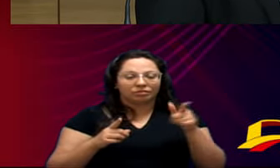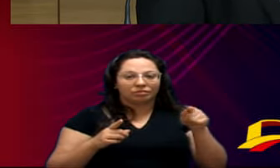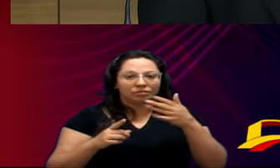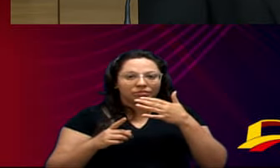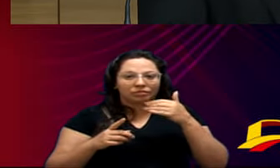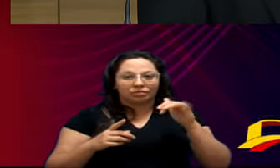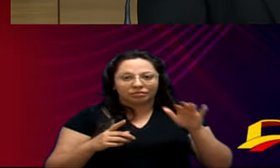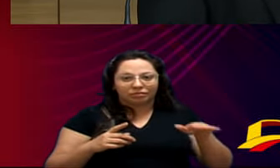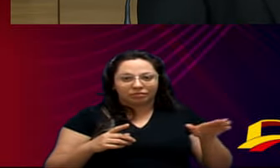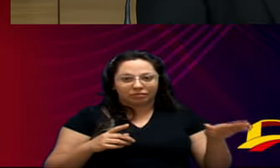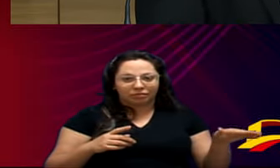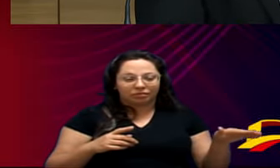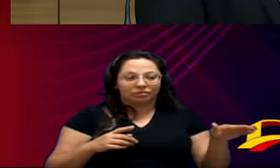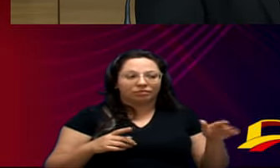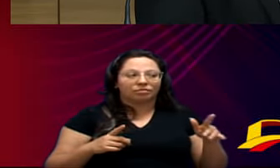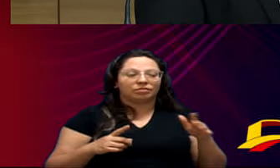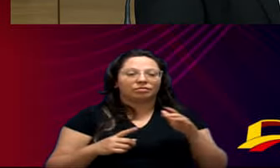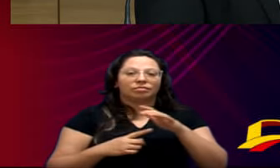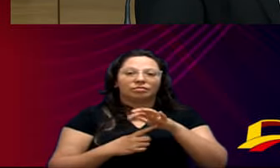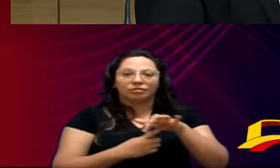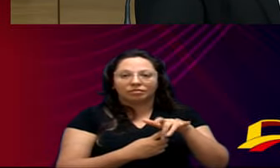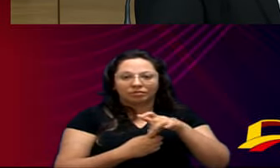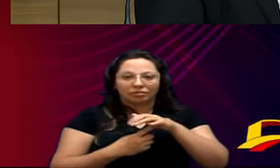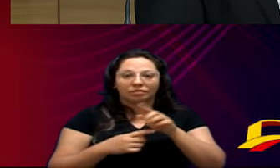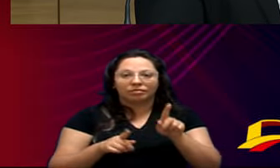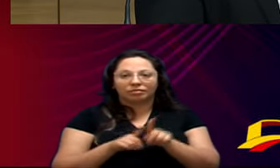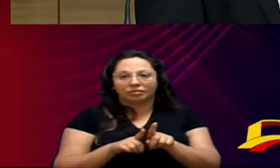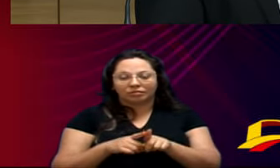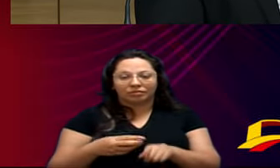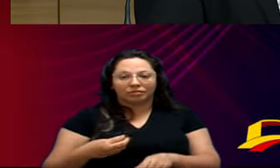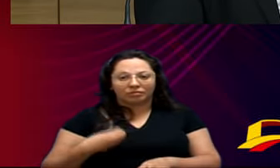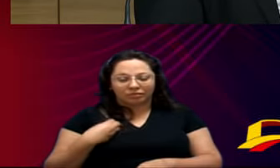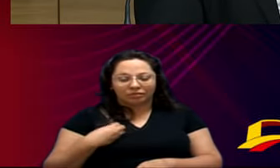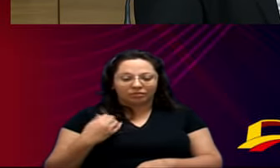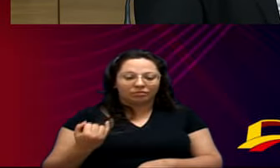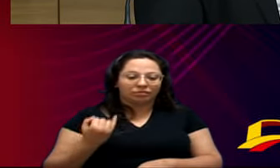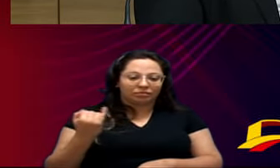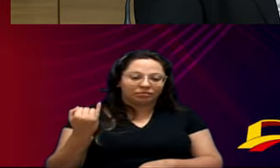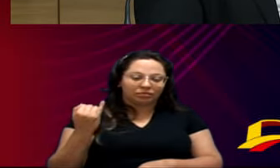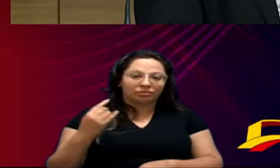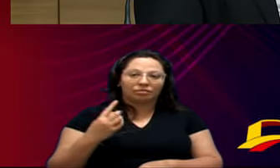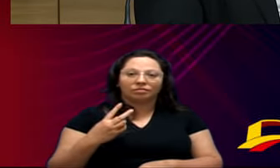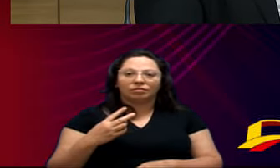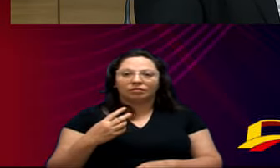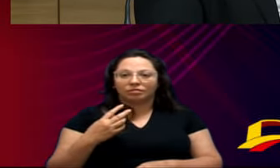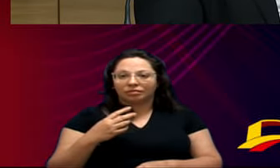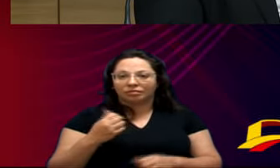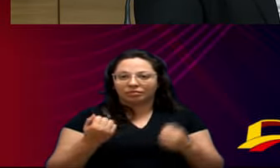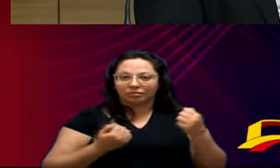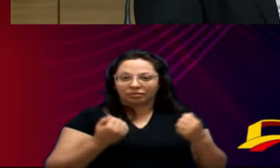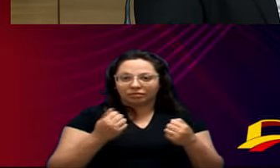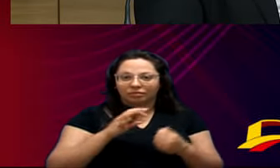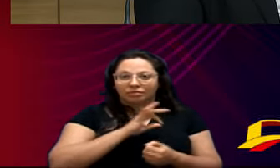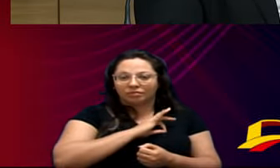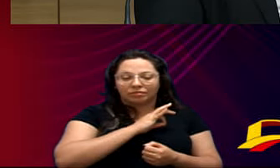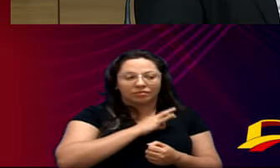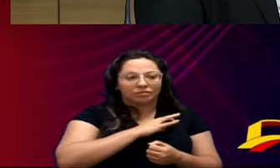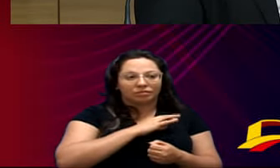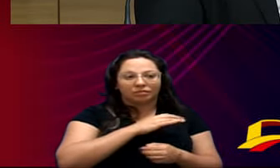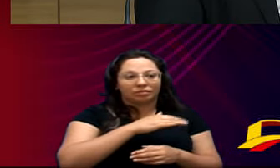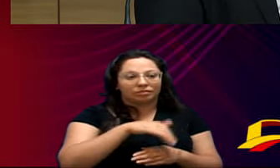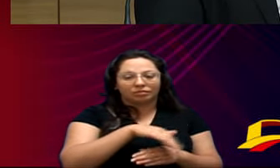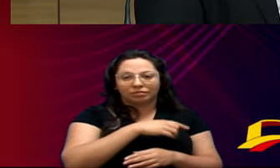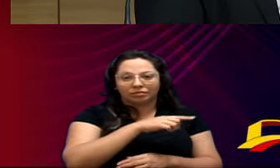daqueles pais que tão lá na praça não é porque não passa uma secretária falando viaturas um evento